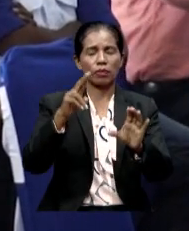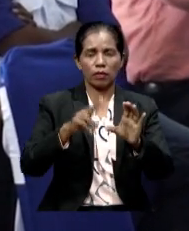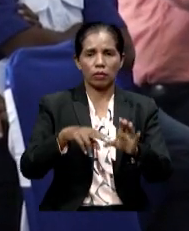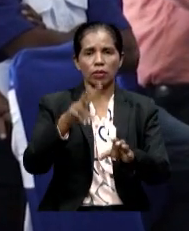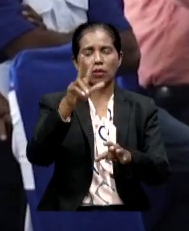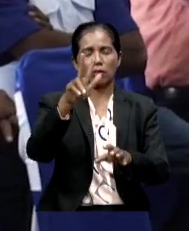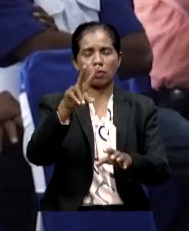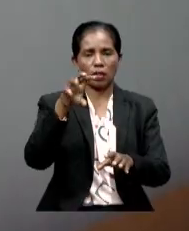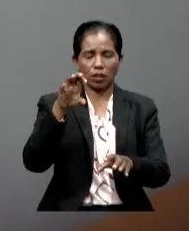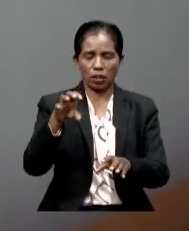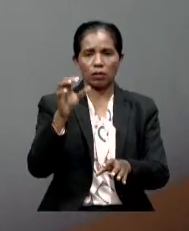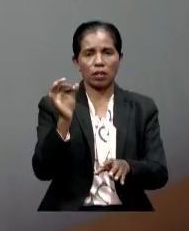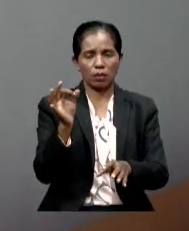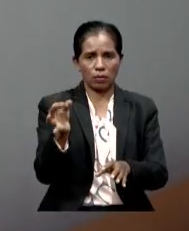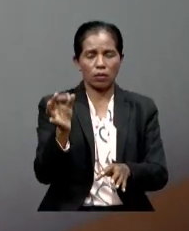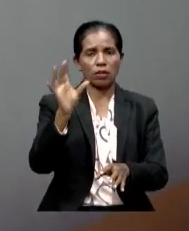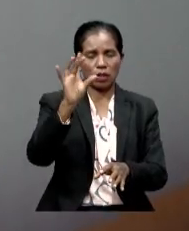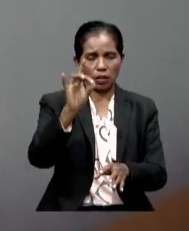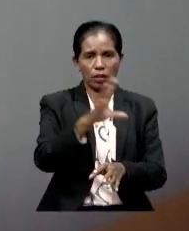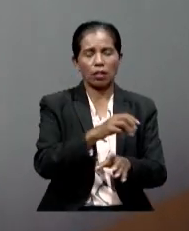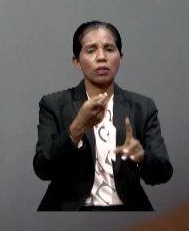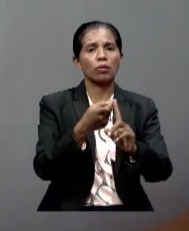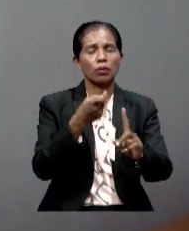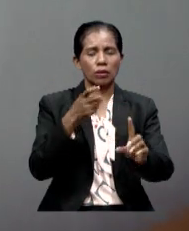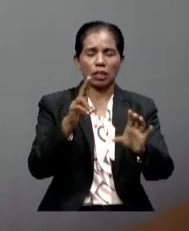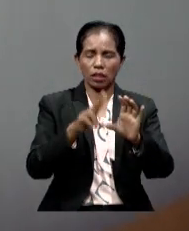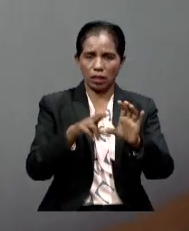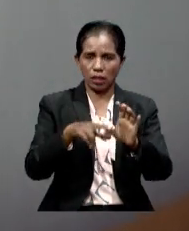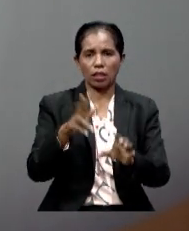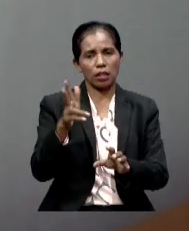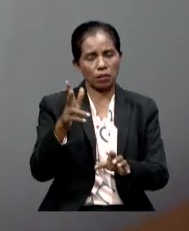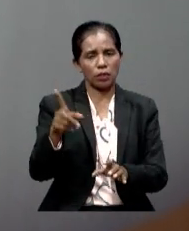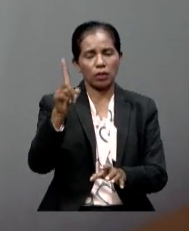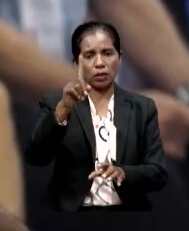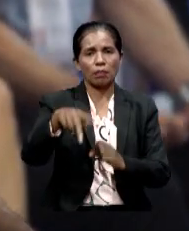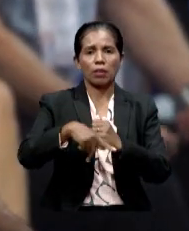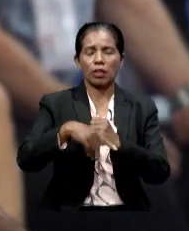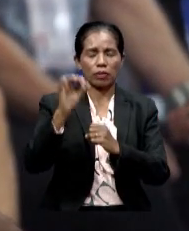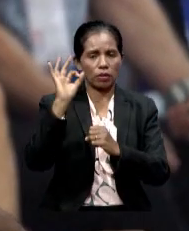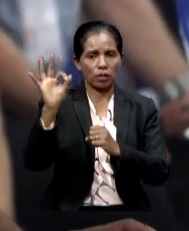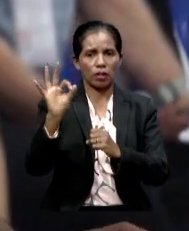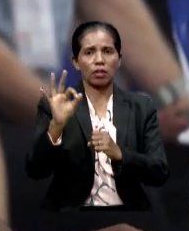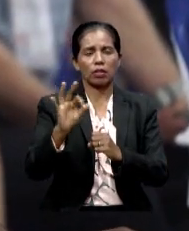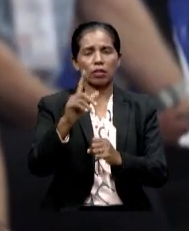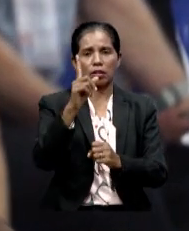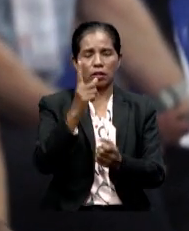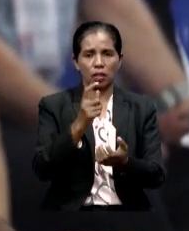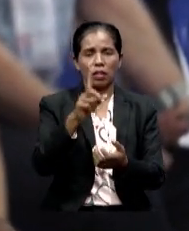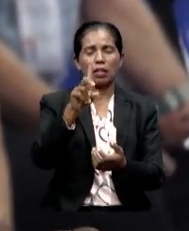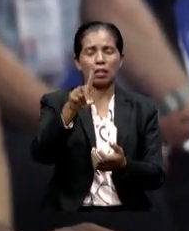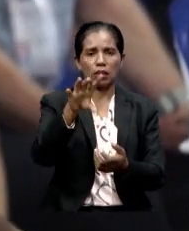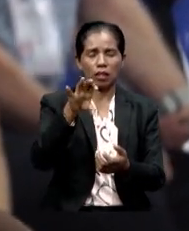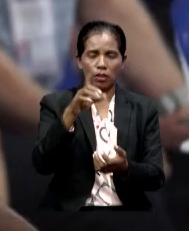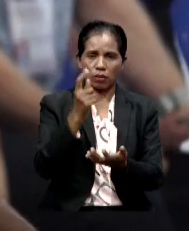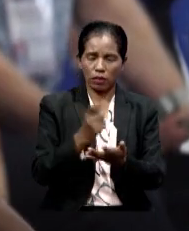rua o alunulu resin o aluliu, corresponde ao cadeira tolunulu resin ida, fretelin retam votos, rihun atos ida